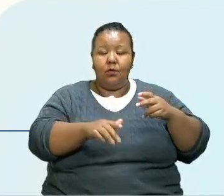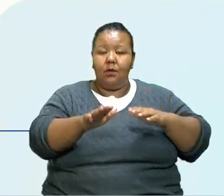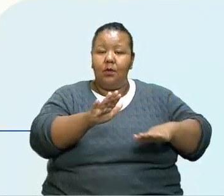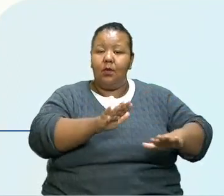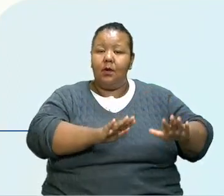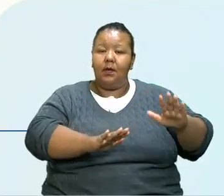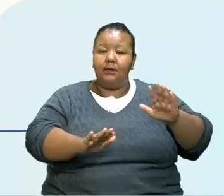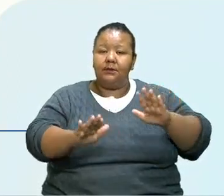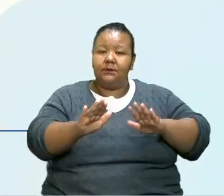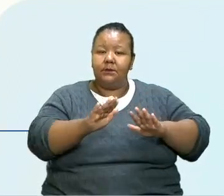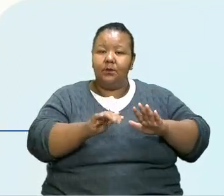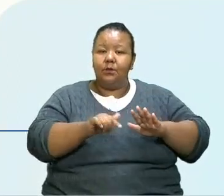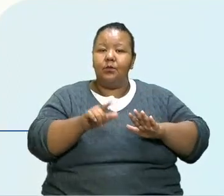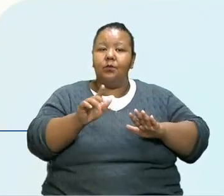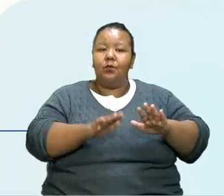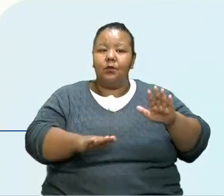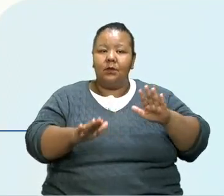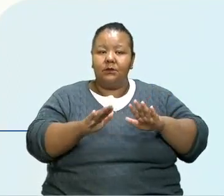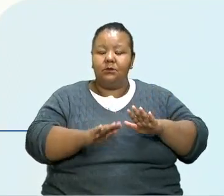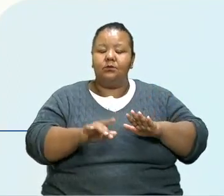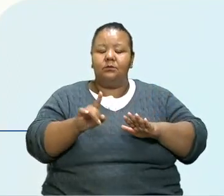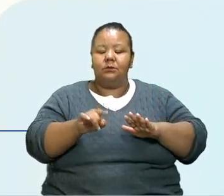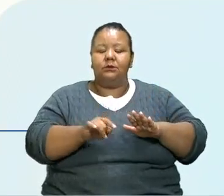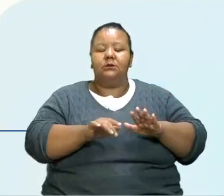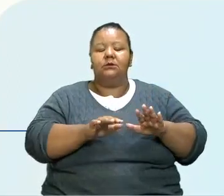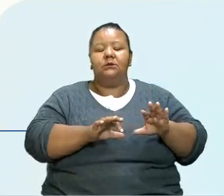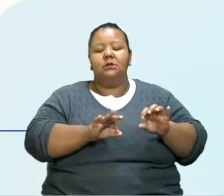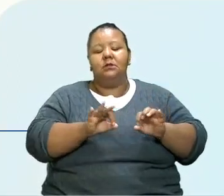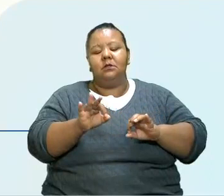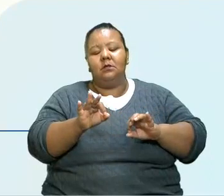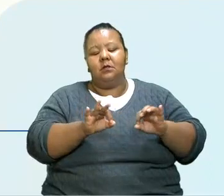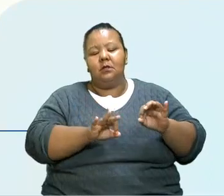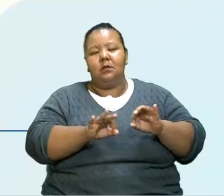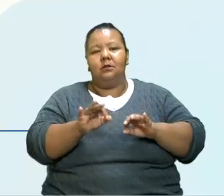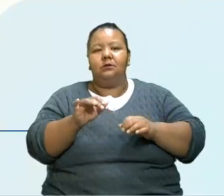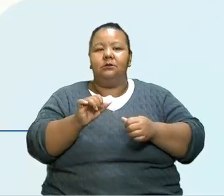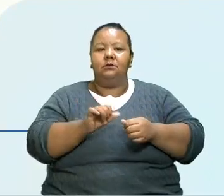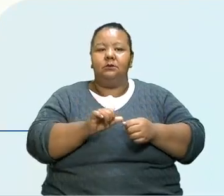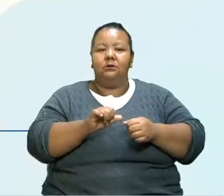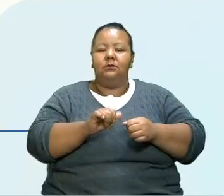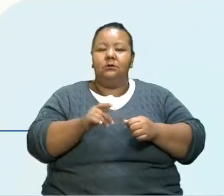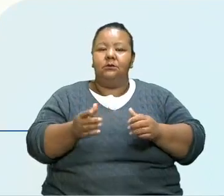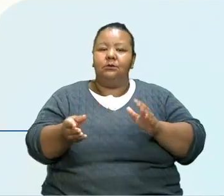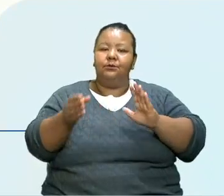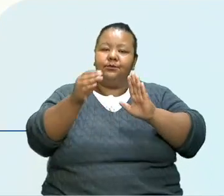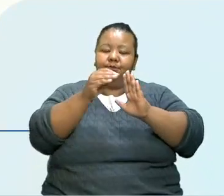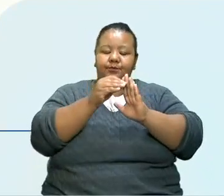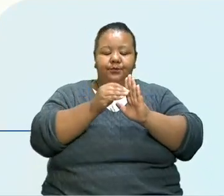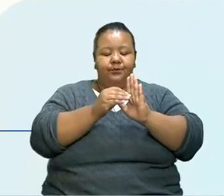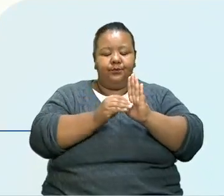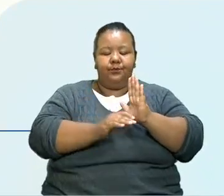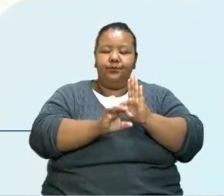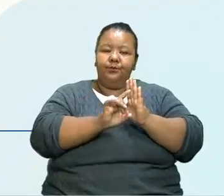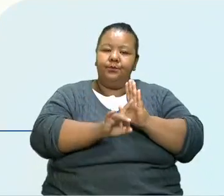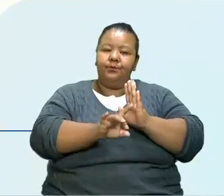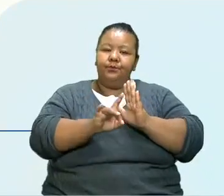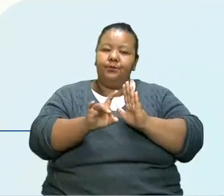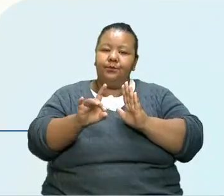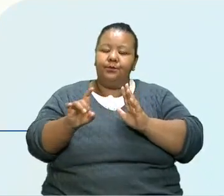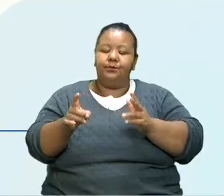entender que a organização é o ato de organizar, é o ato de colocar ou recolocar cada